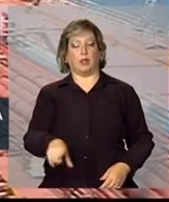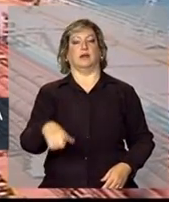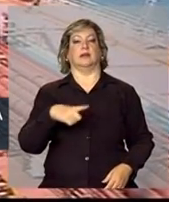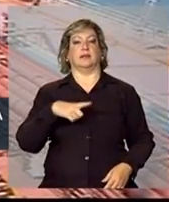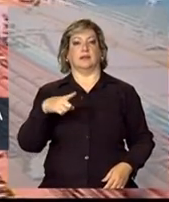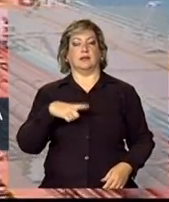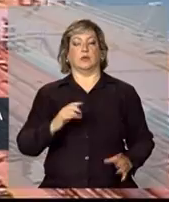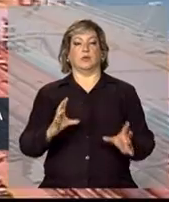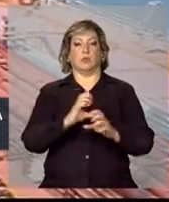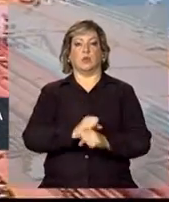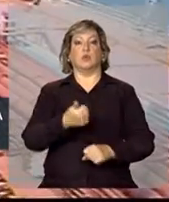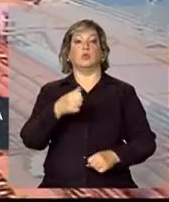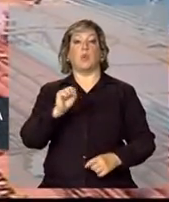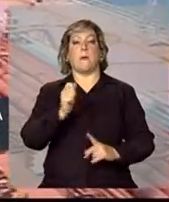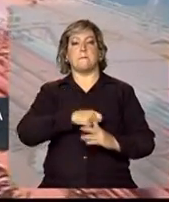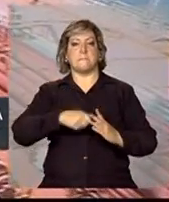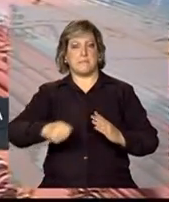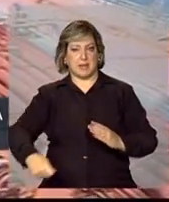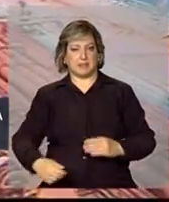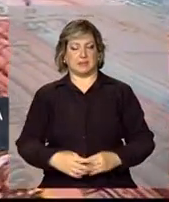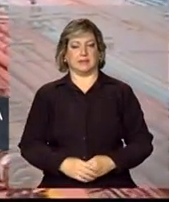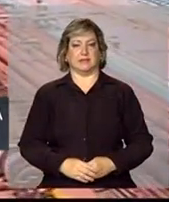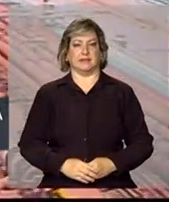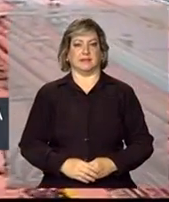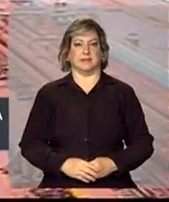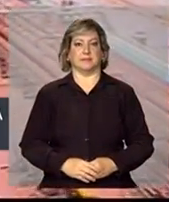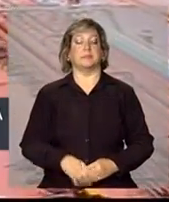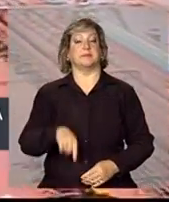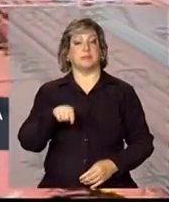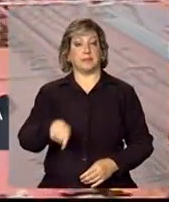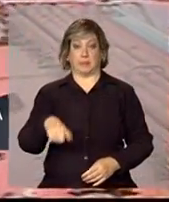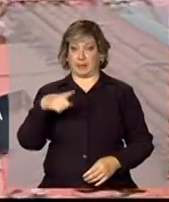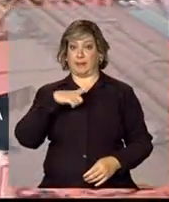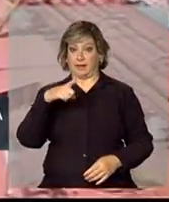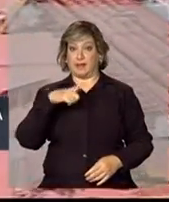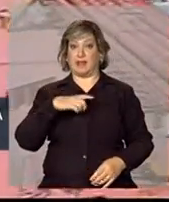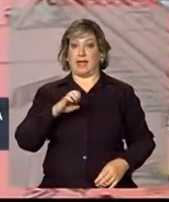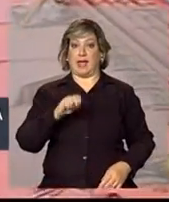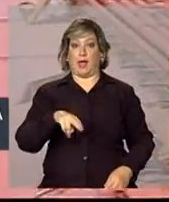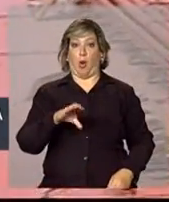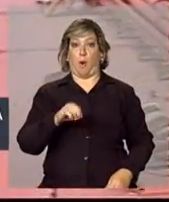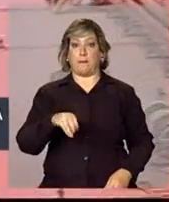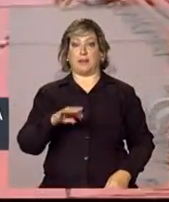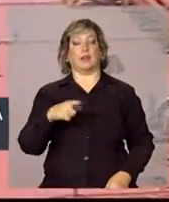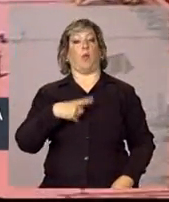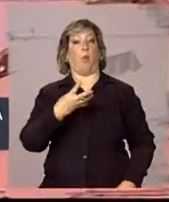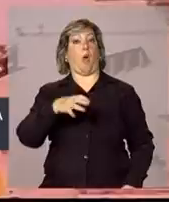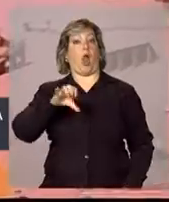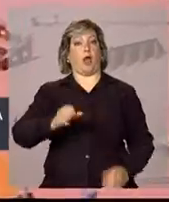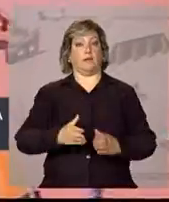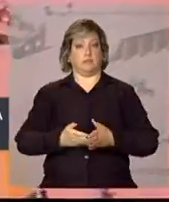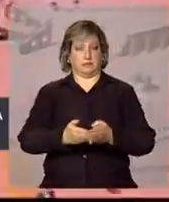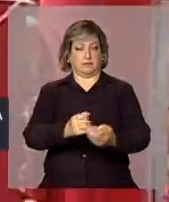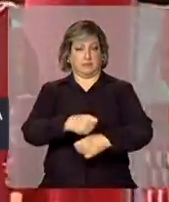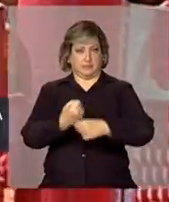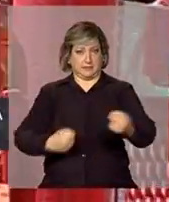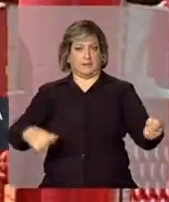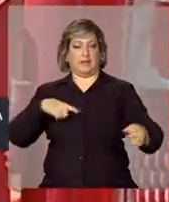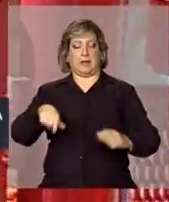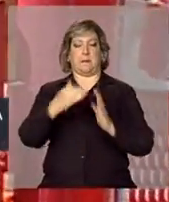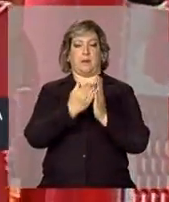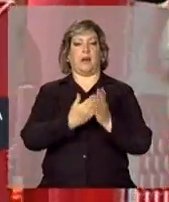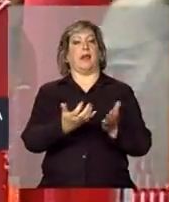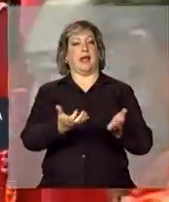de 18 meses há uma encomenda de 49 embarcações feita pel pelo programa que permitiu a